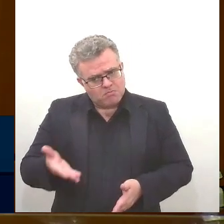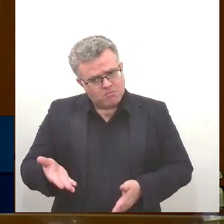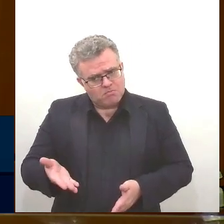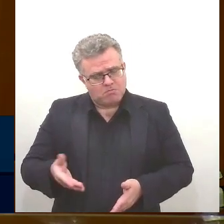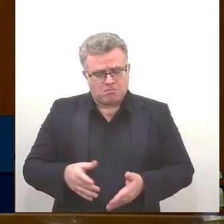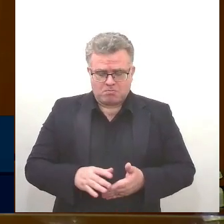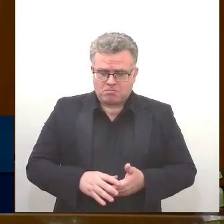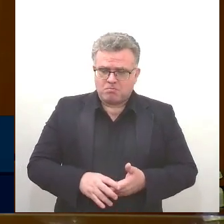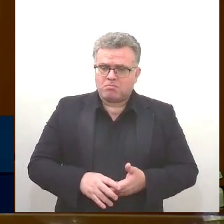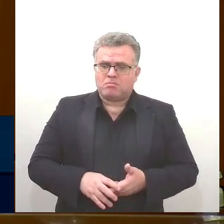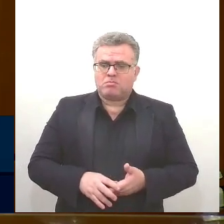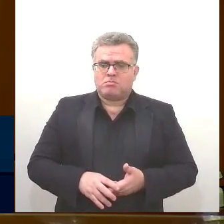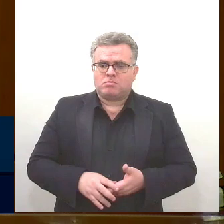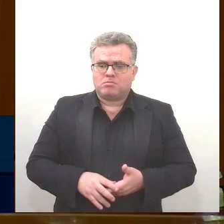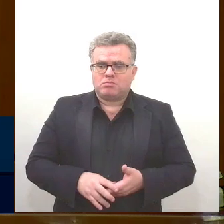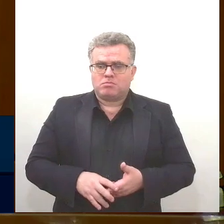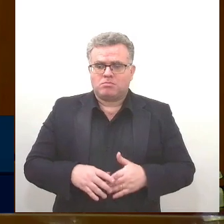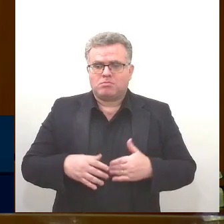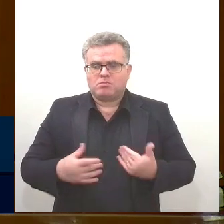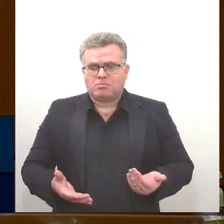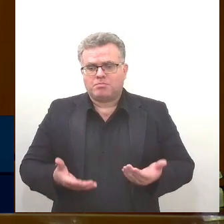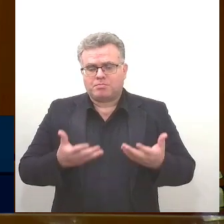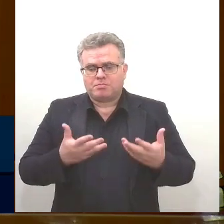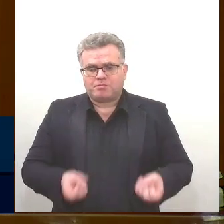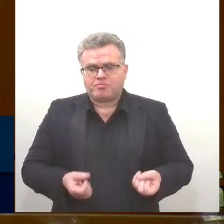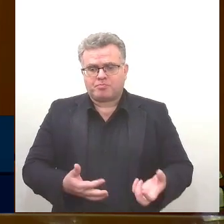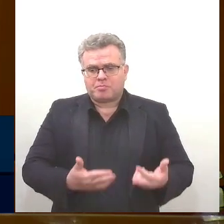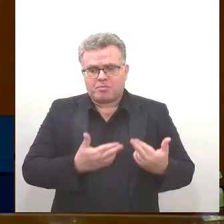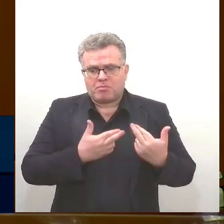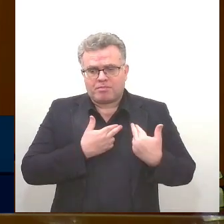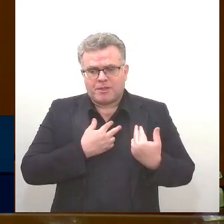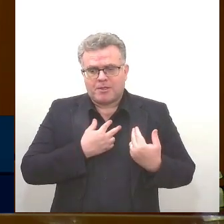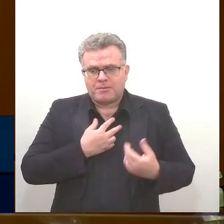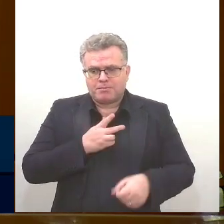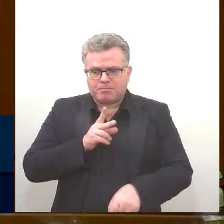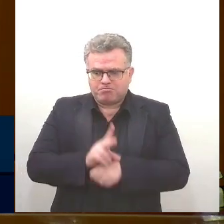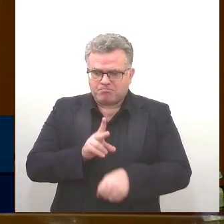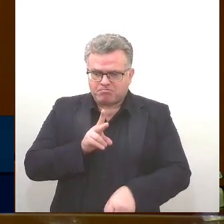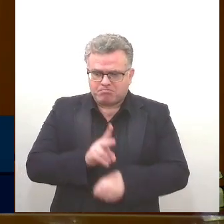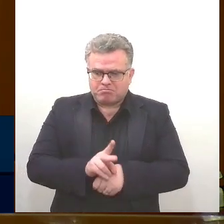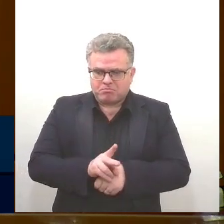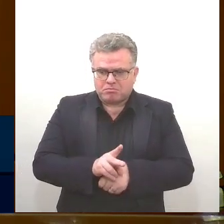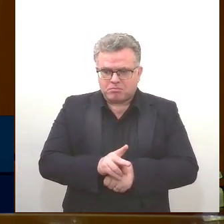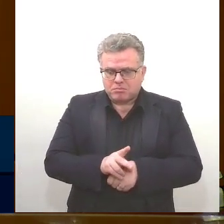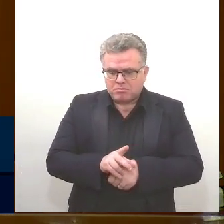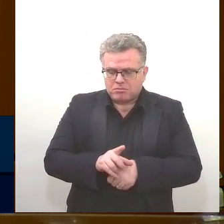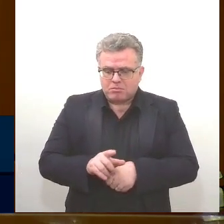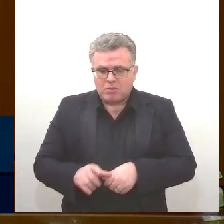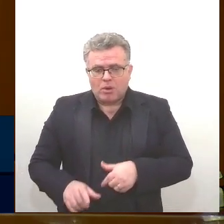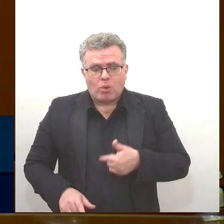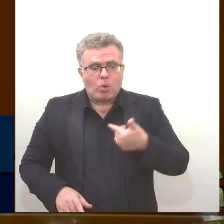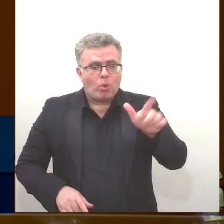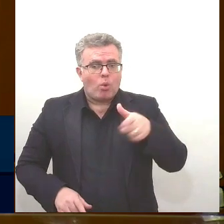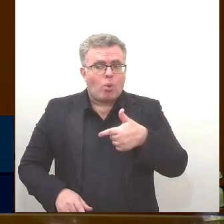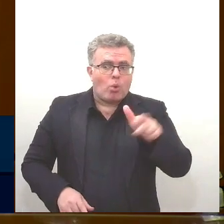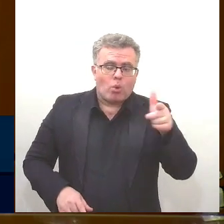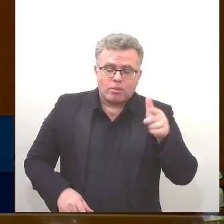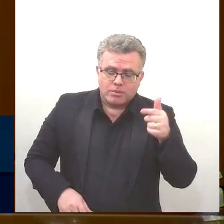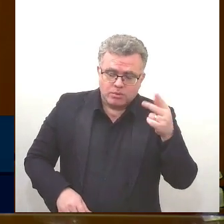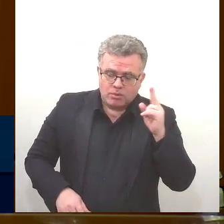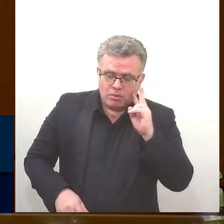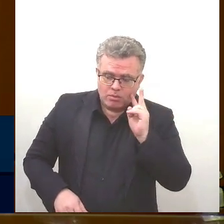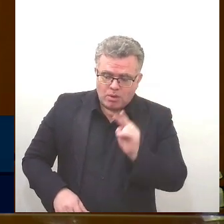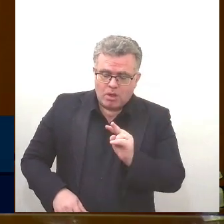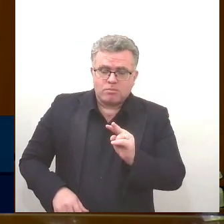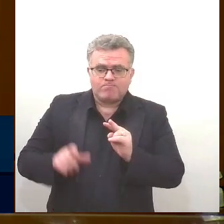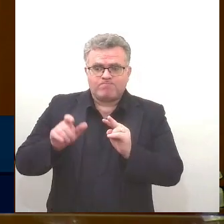assuma este caso para que ele sirva de exemplo para outros casos que porventura venham tentem fazer aqui